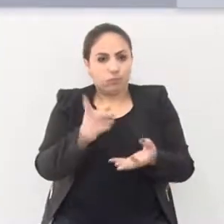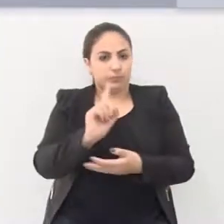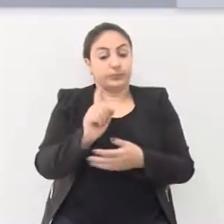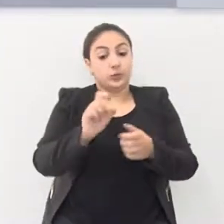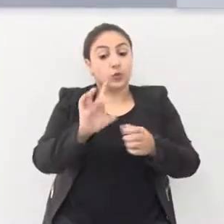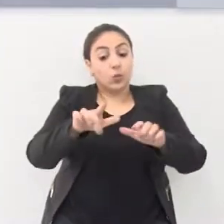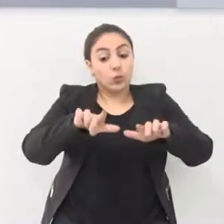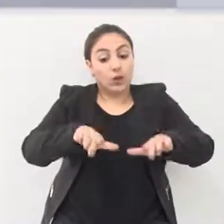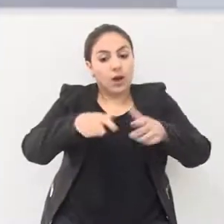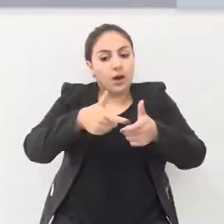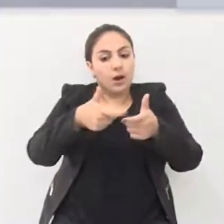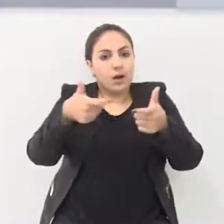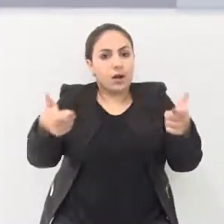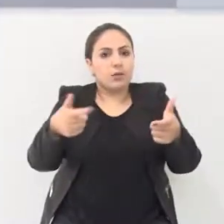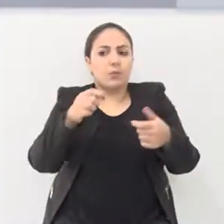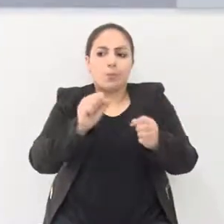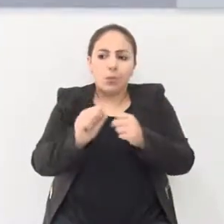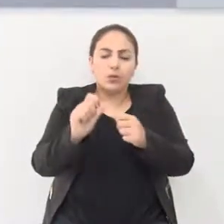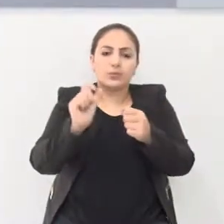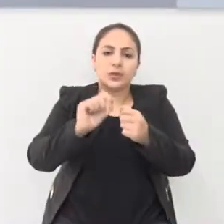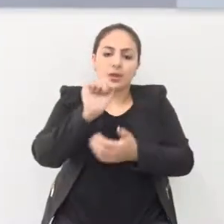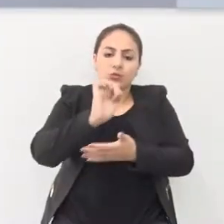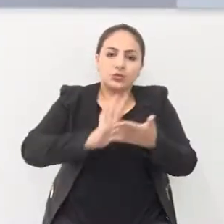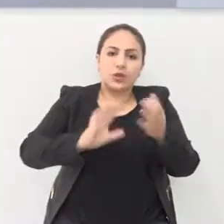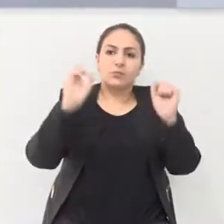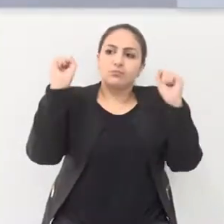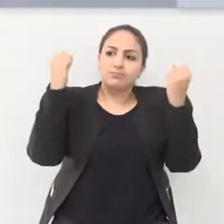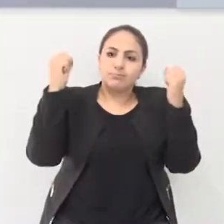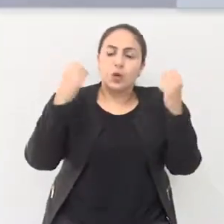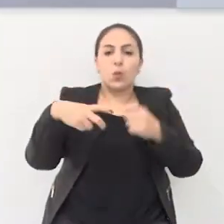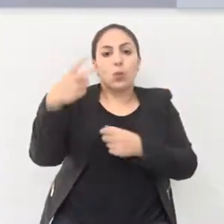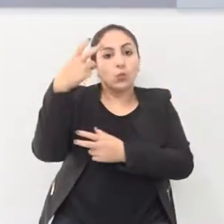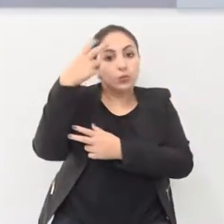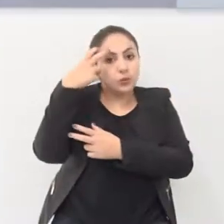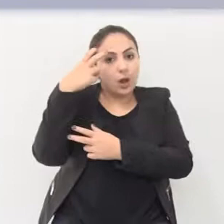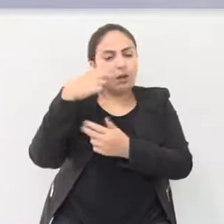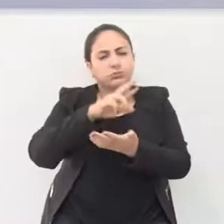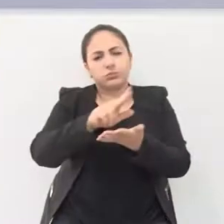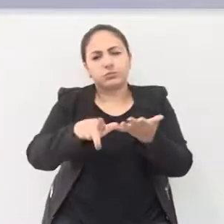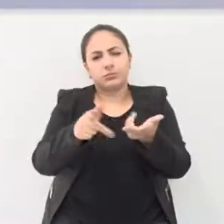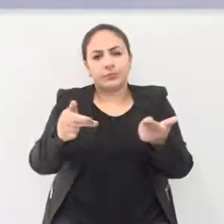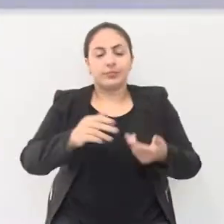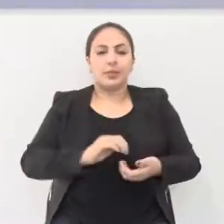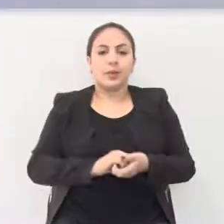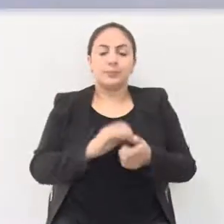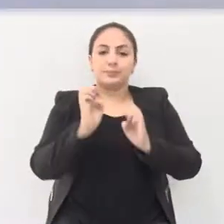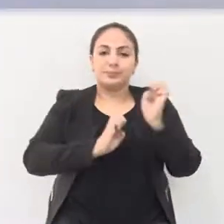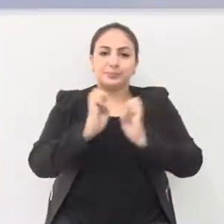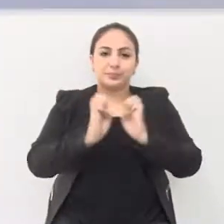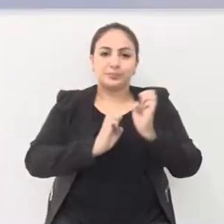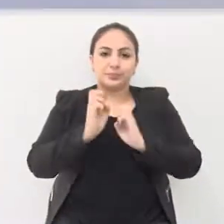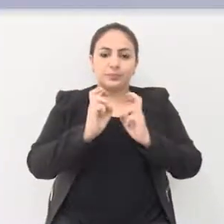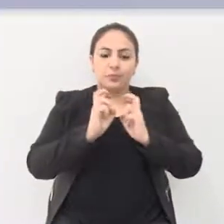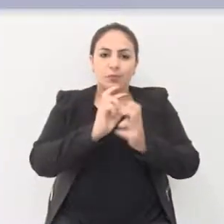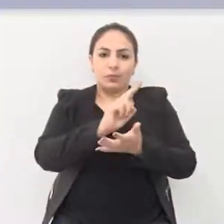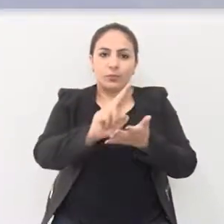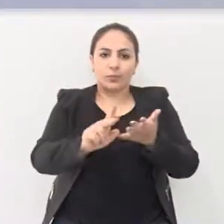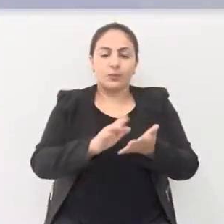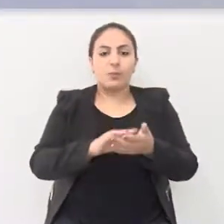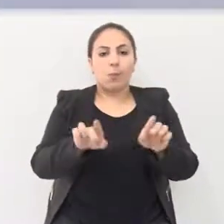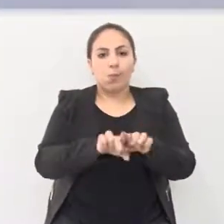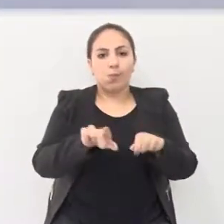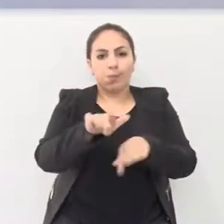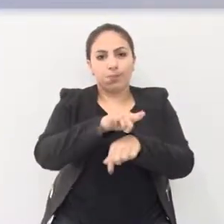um espaço grande, onde eles possam fazer as atividades físicas, culturais. Empresa de transporte e logística